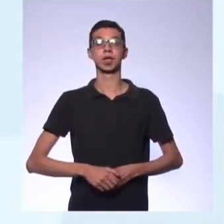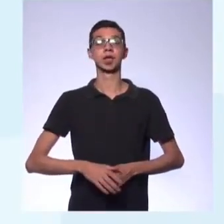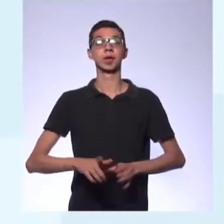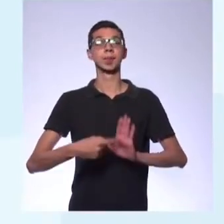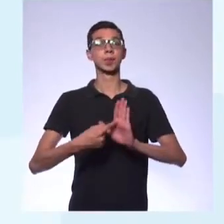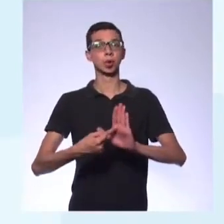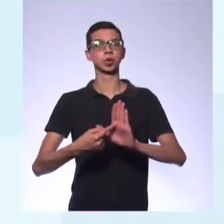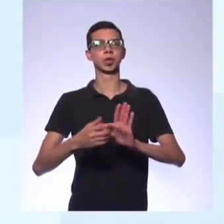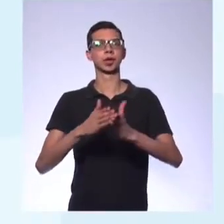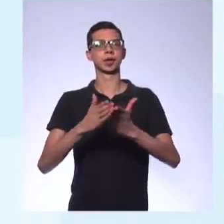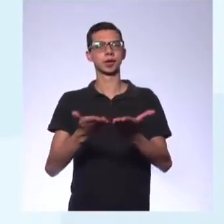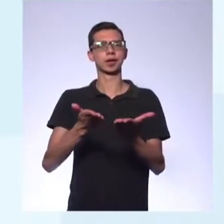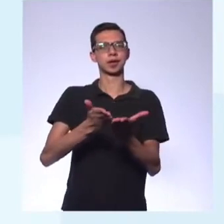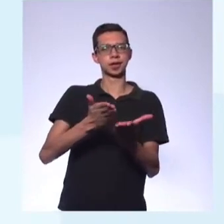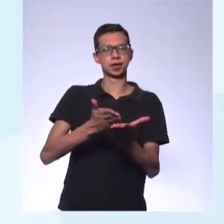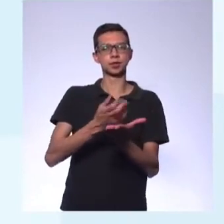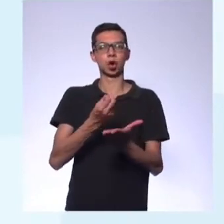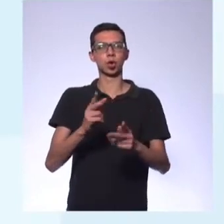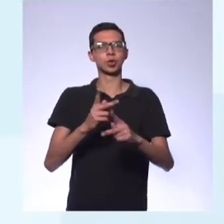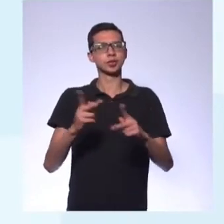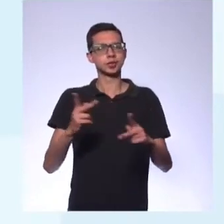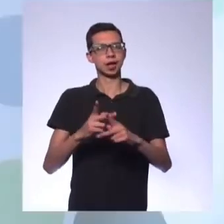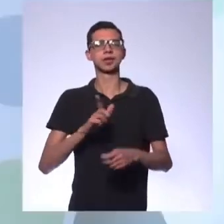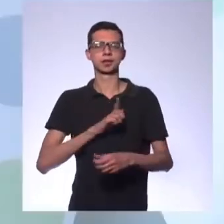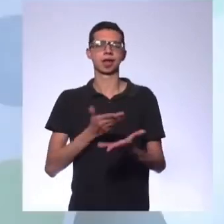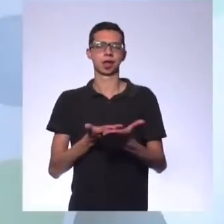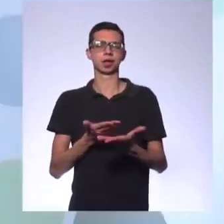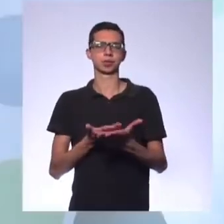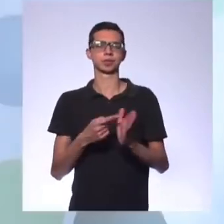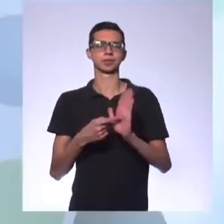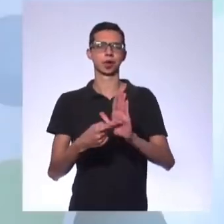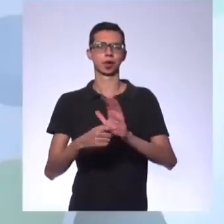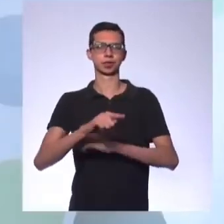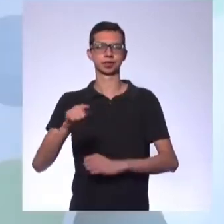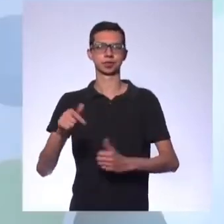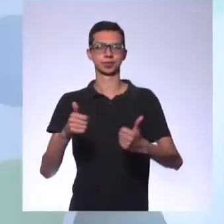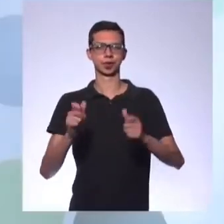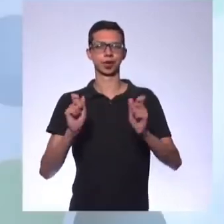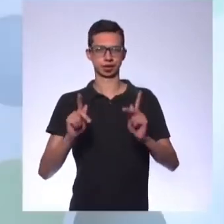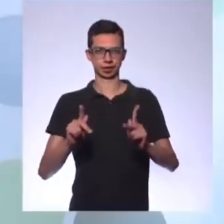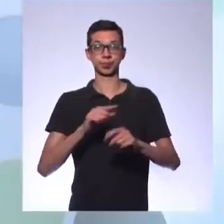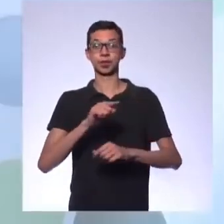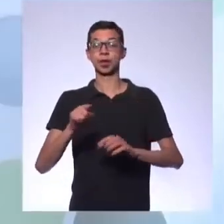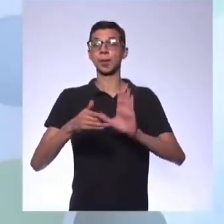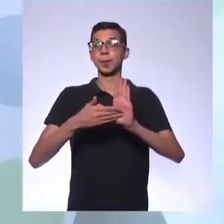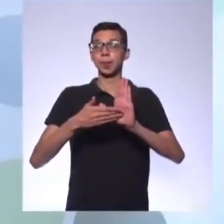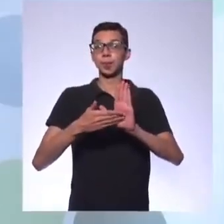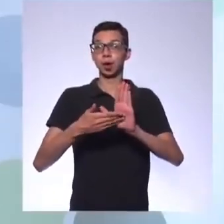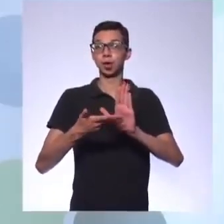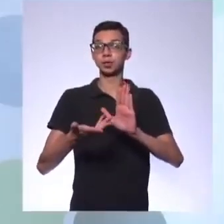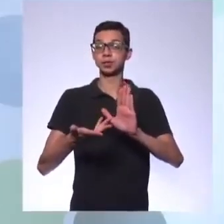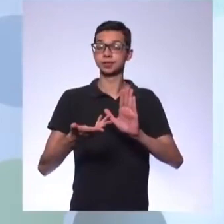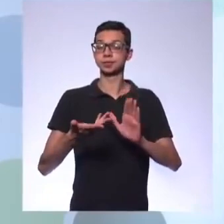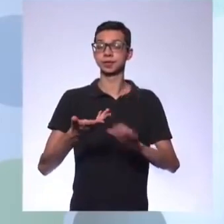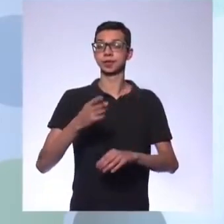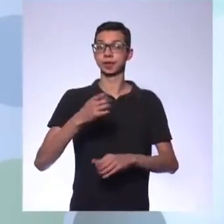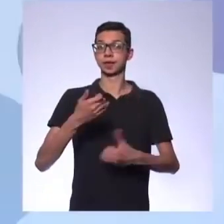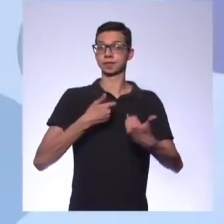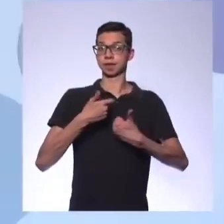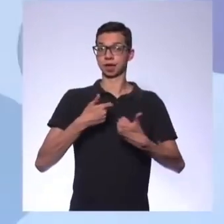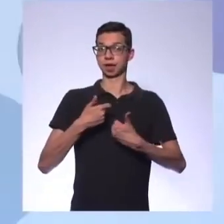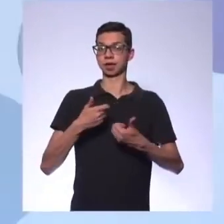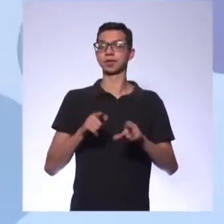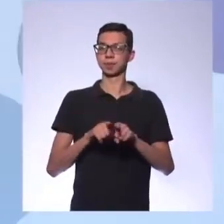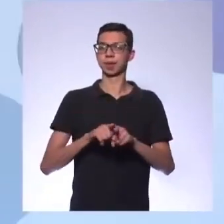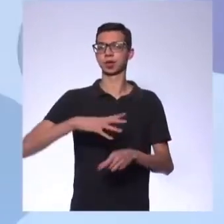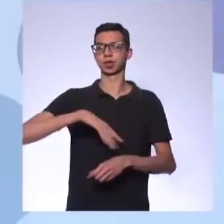indicando esses livros, essas séries aqui na nossa aula, ou seja, as indicações que vocês propuseram para nós proporemos para vocês. E já tem um vlog lá,